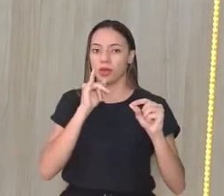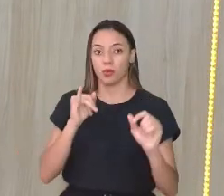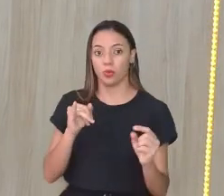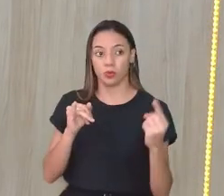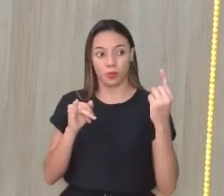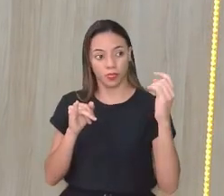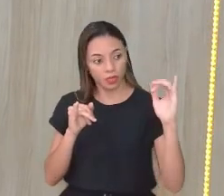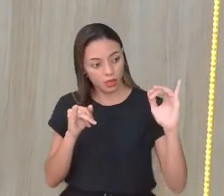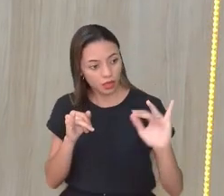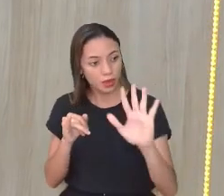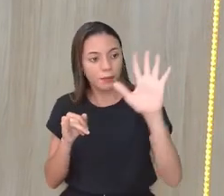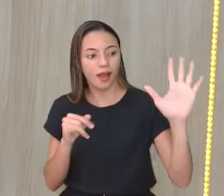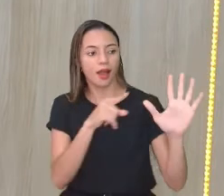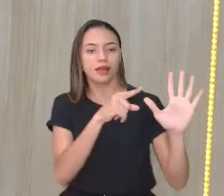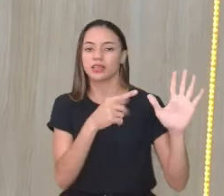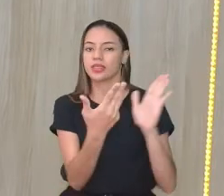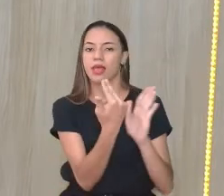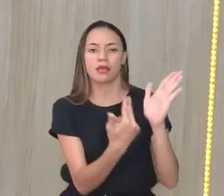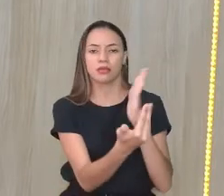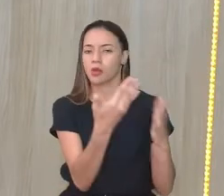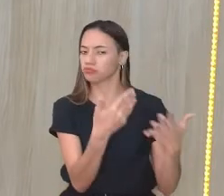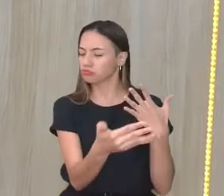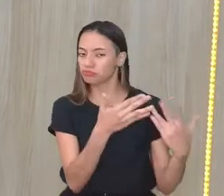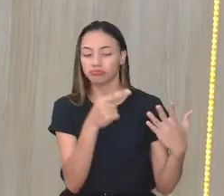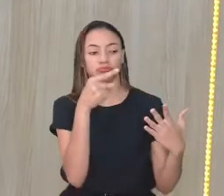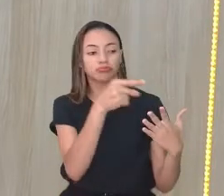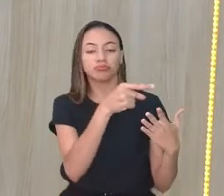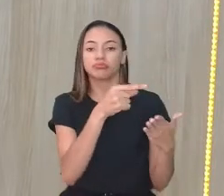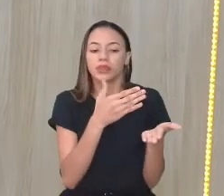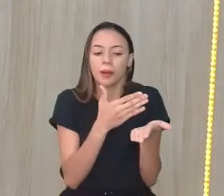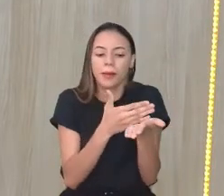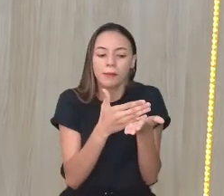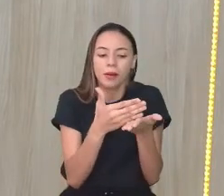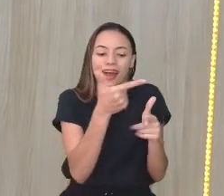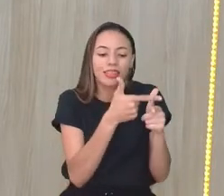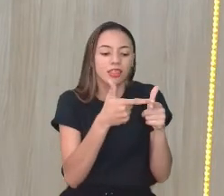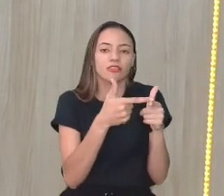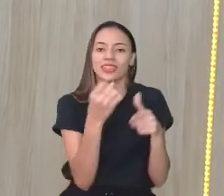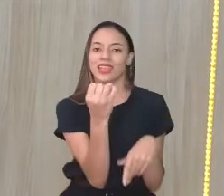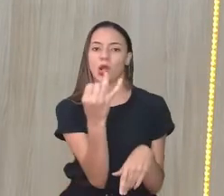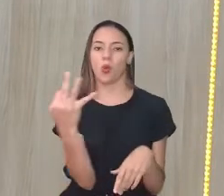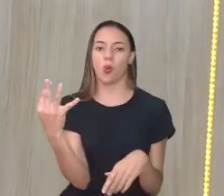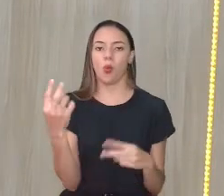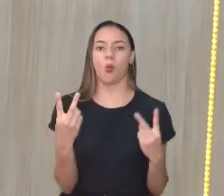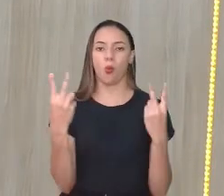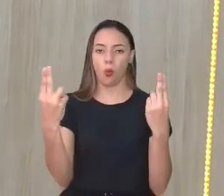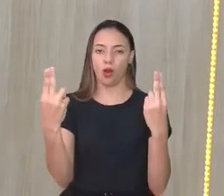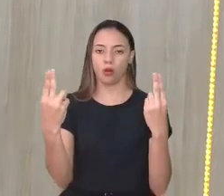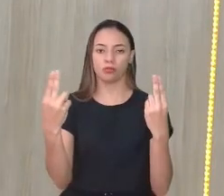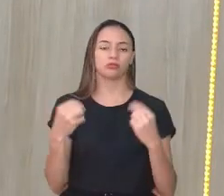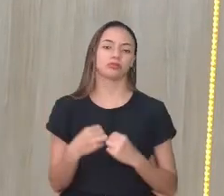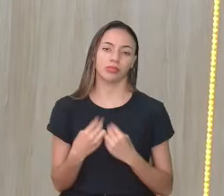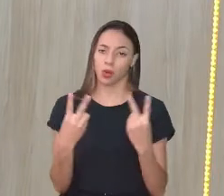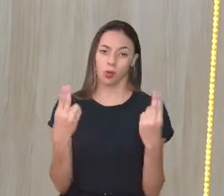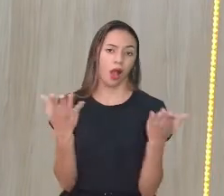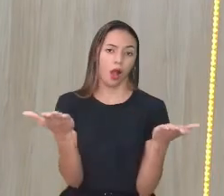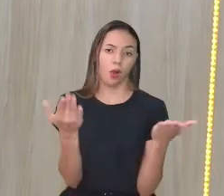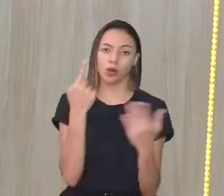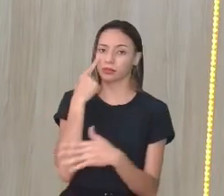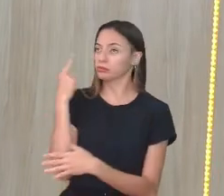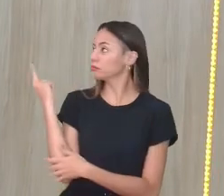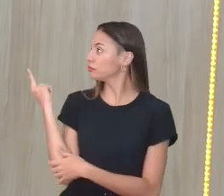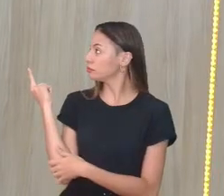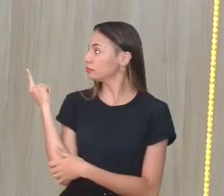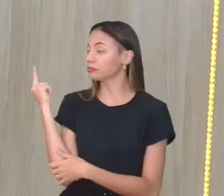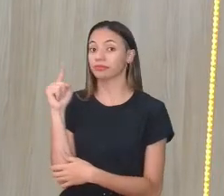figura, de pegar um desenho, pegar uma região e dividi-la em partes iguais. Foi o que fizemos aqui. Depois